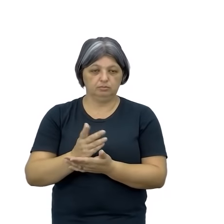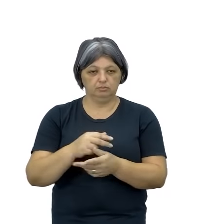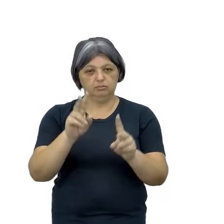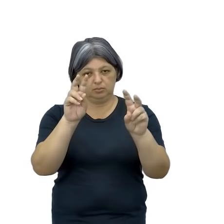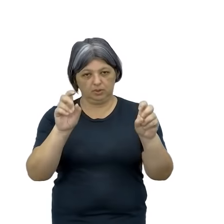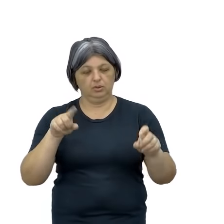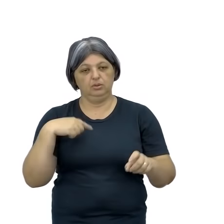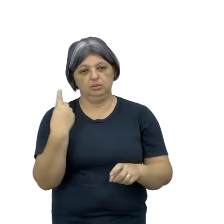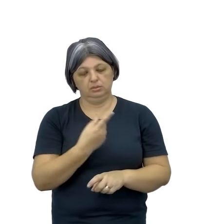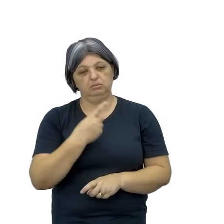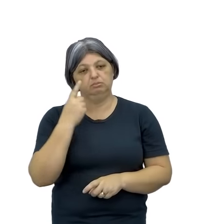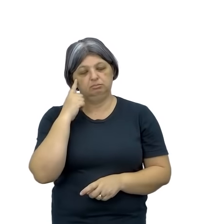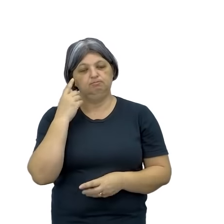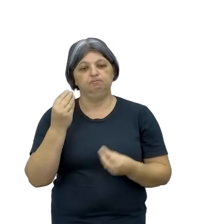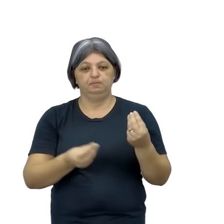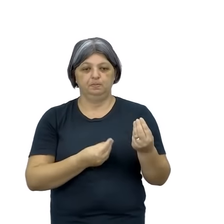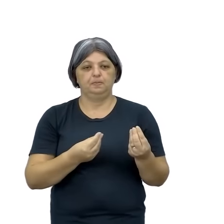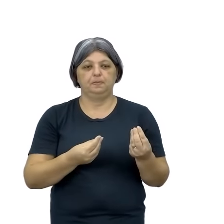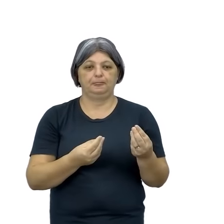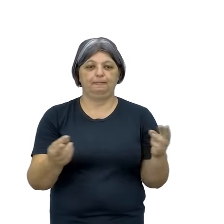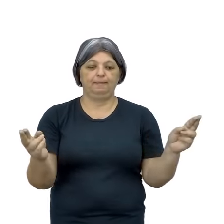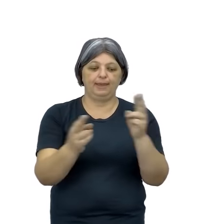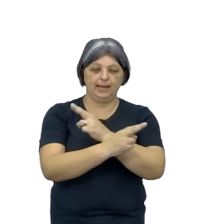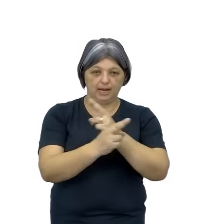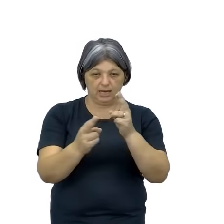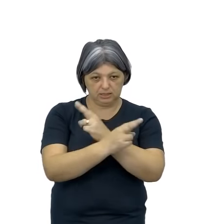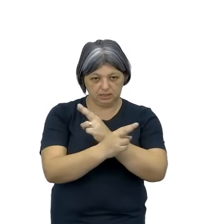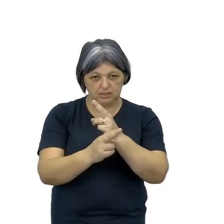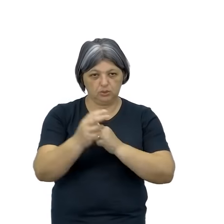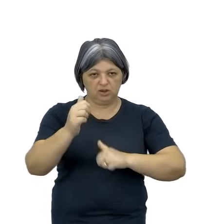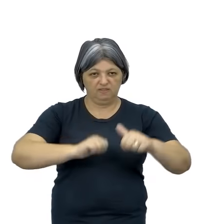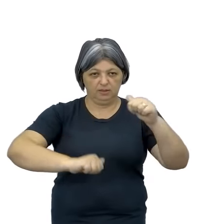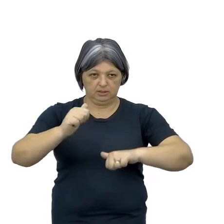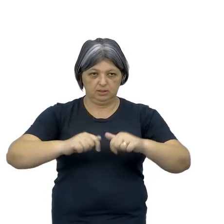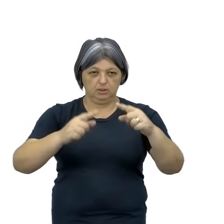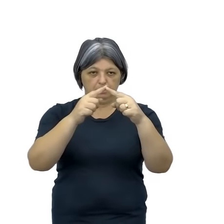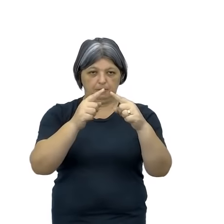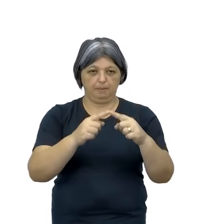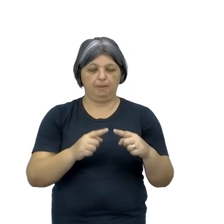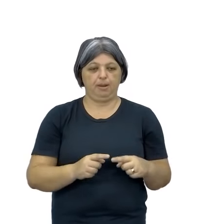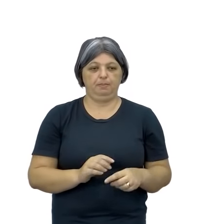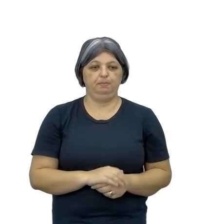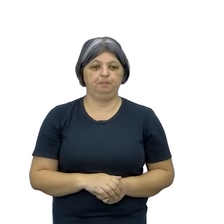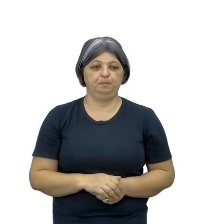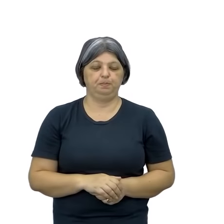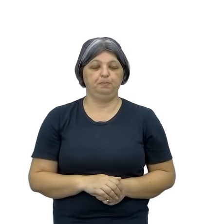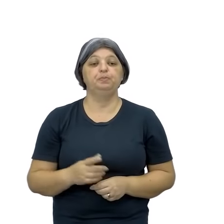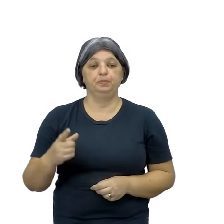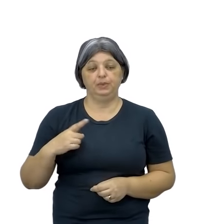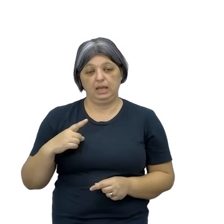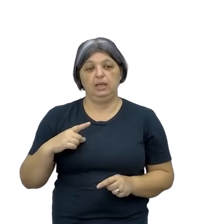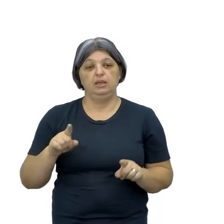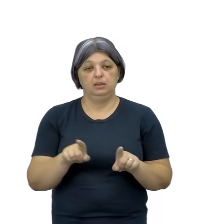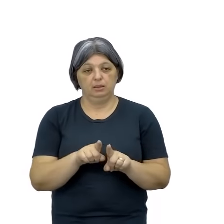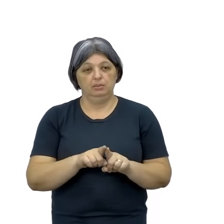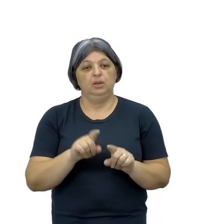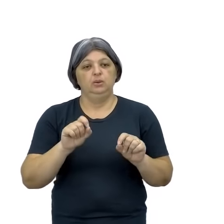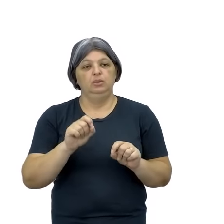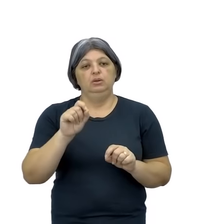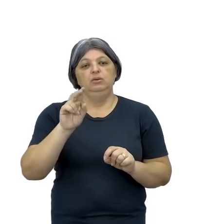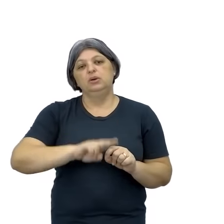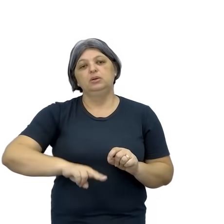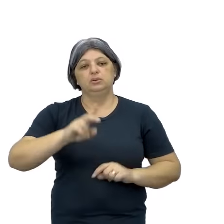possam estabelecer essa relação com as avaliações, né? Então, nós temos aí os nossos instrumentos avaliativos, que